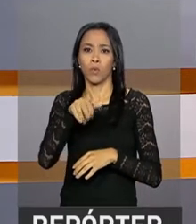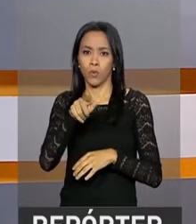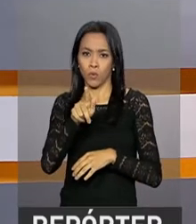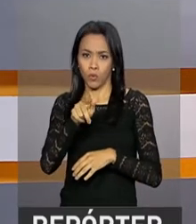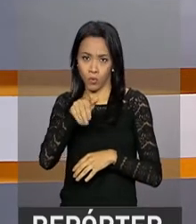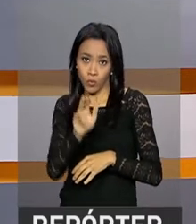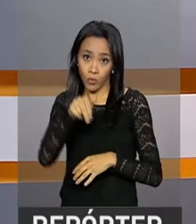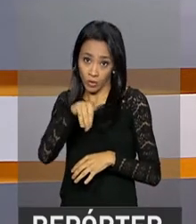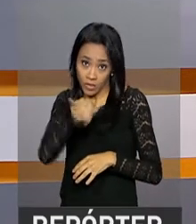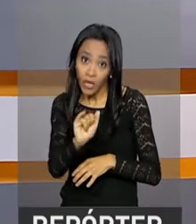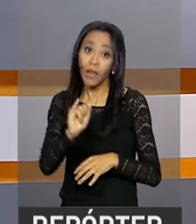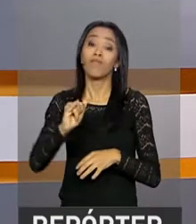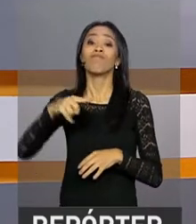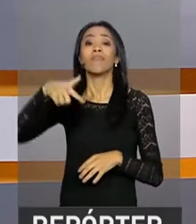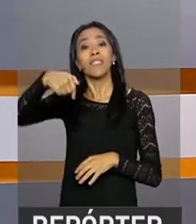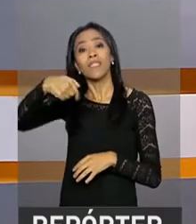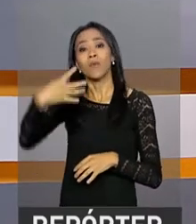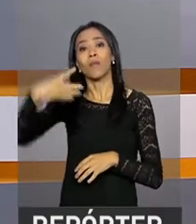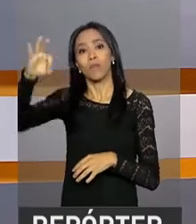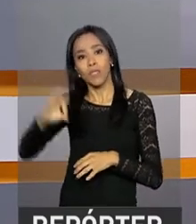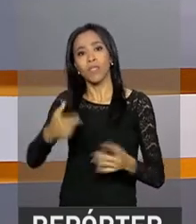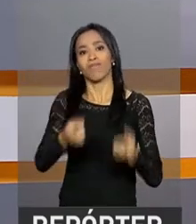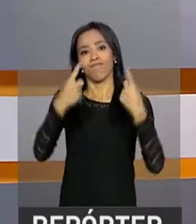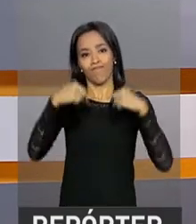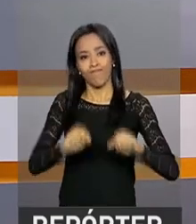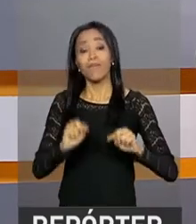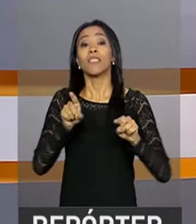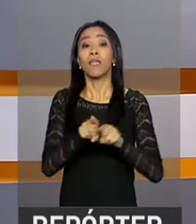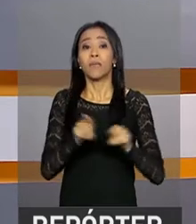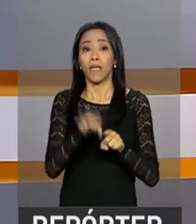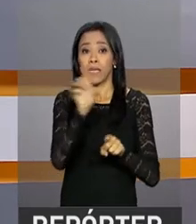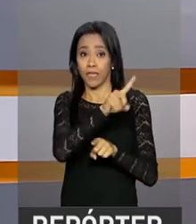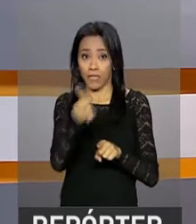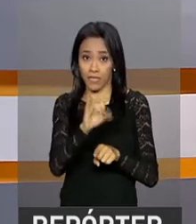74%. E os casos de zika tiveram uma queda de